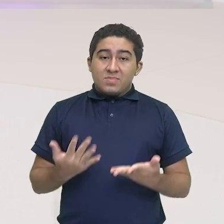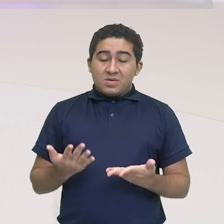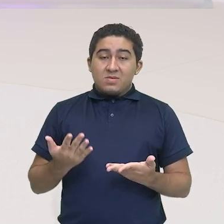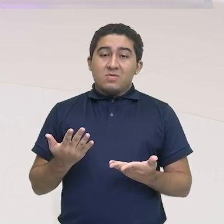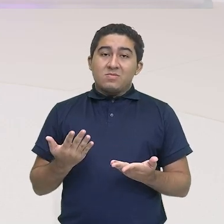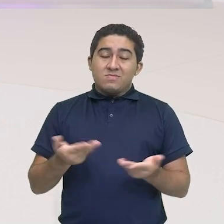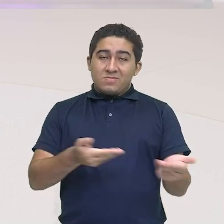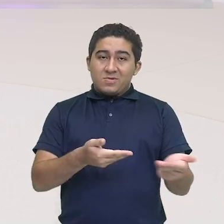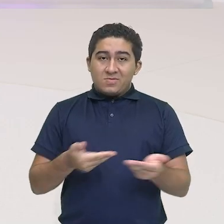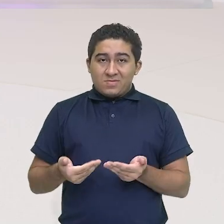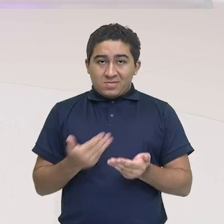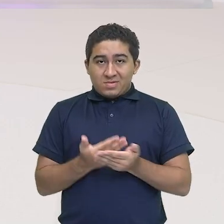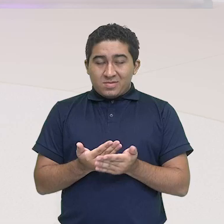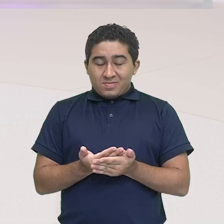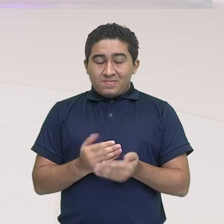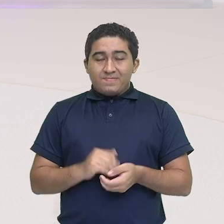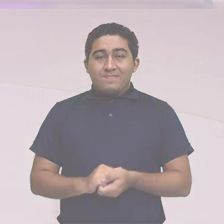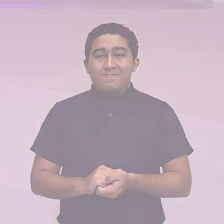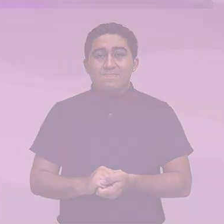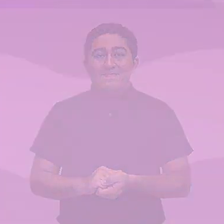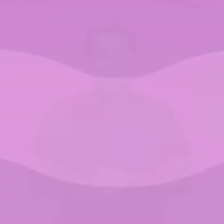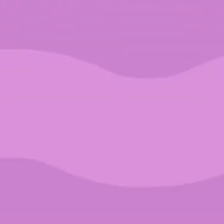mais uma vez bem-vindo à nossa aula.